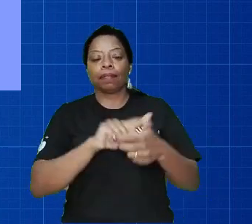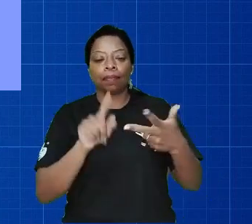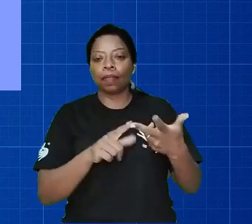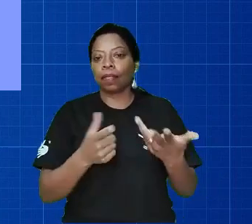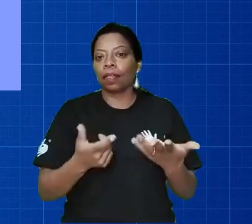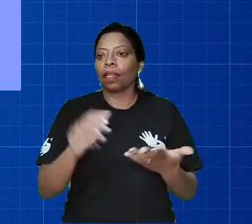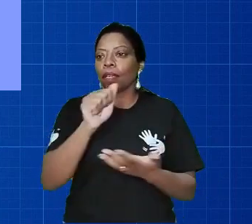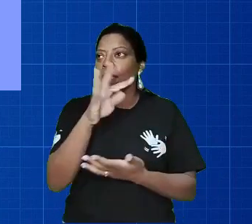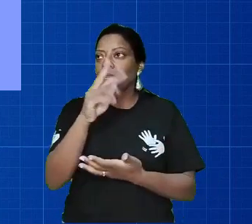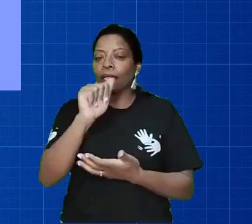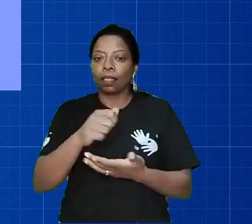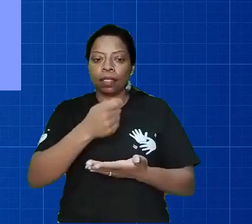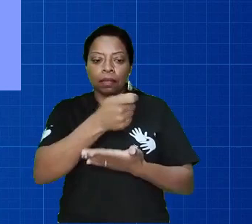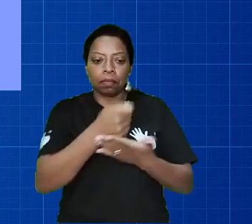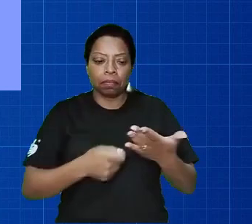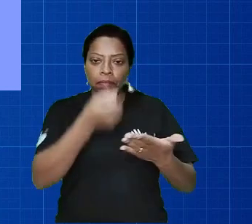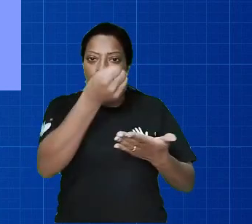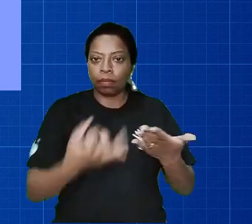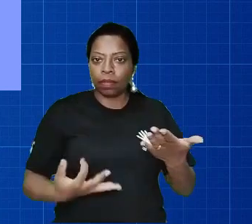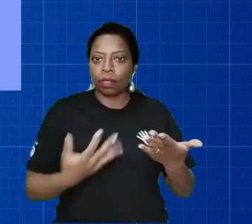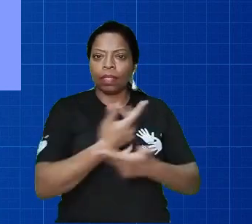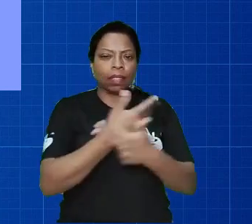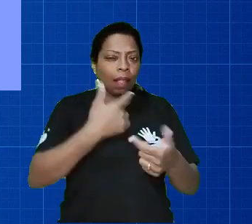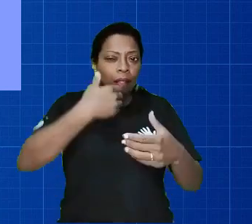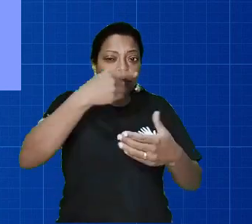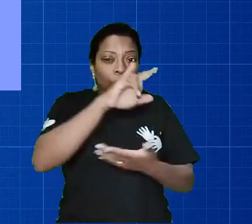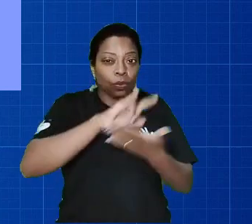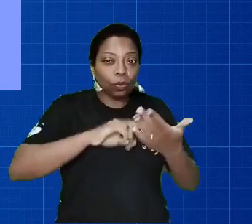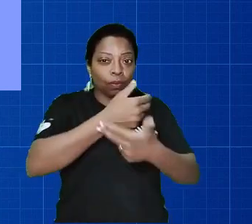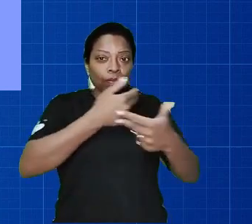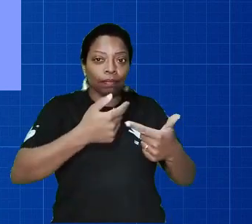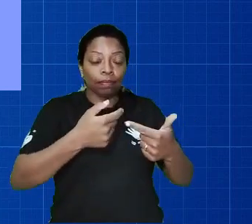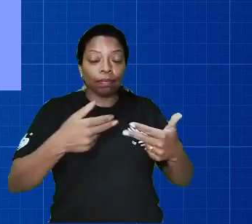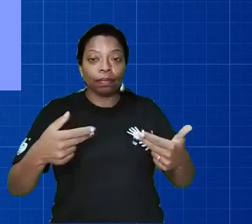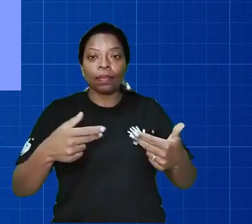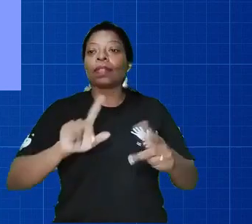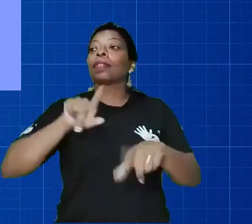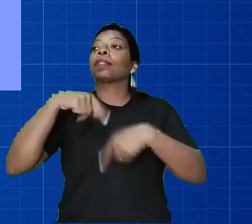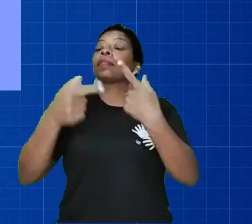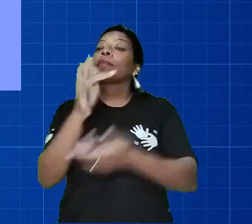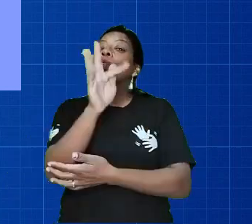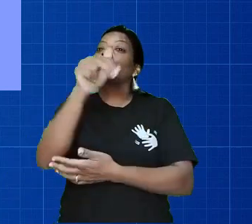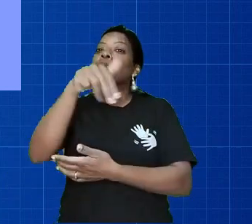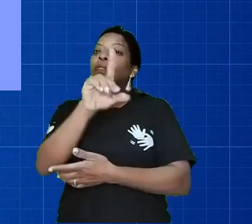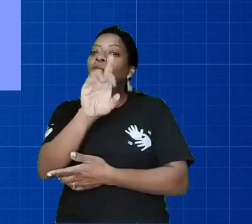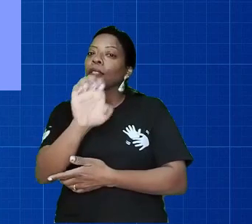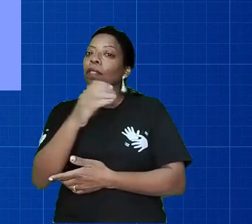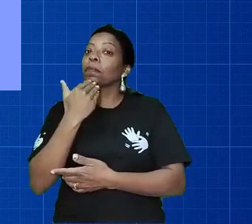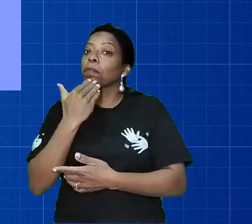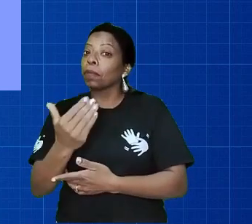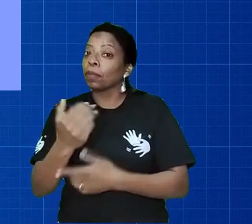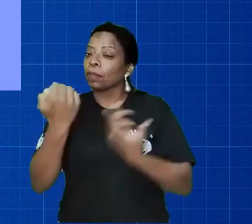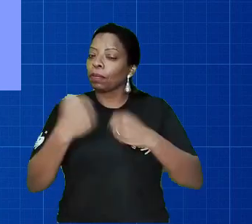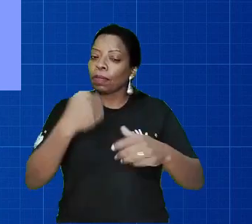registros, todos aqueles documentos que são solicitados pelo FNDE deverão ser arquivados em